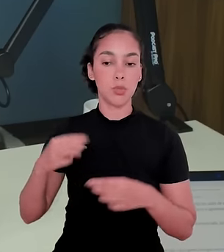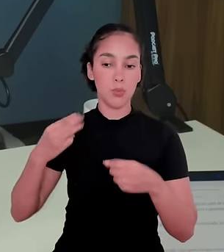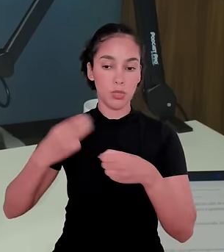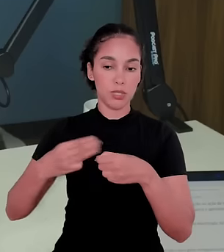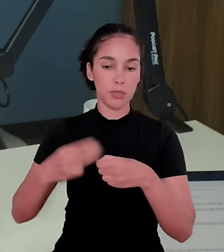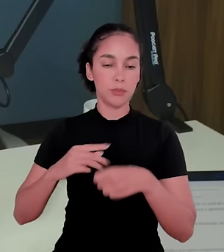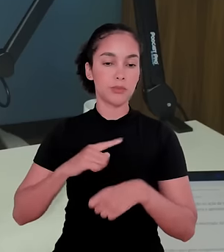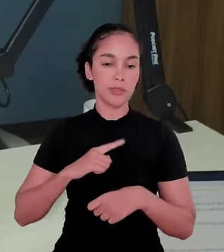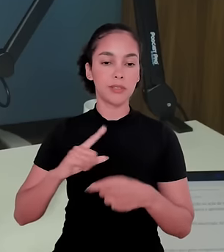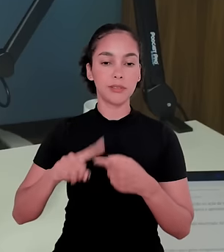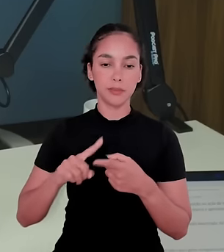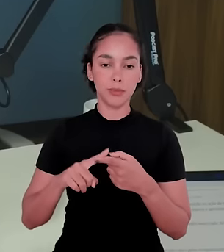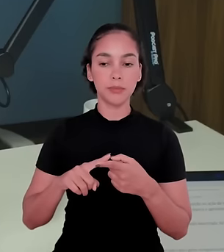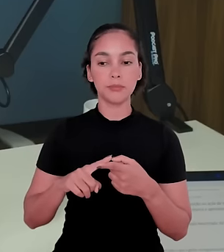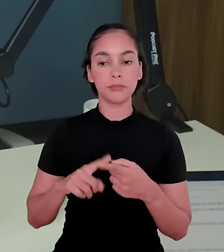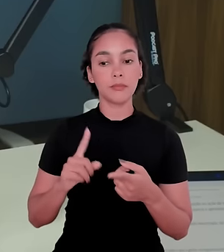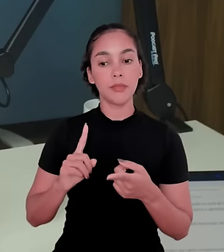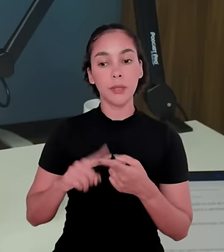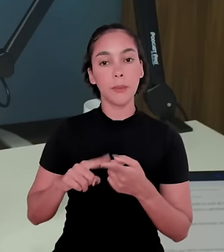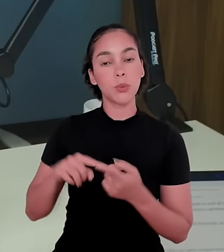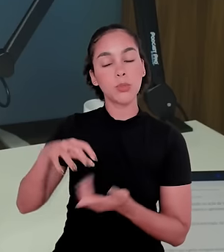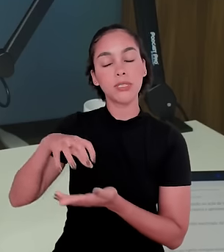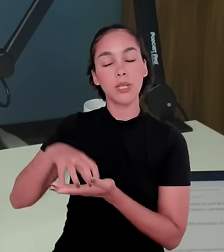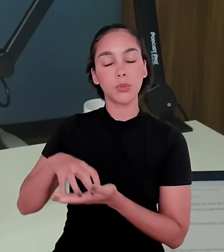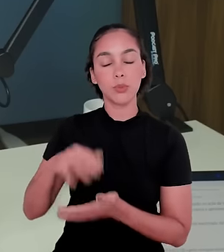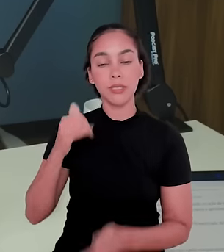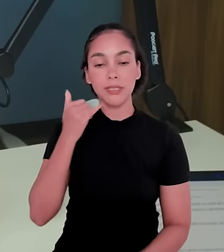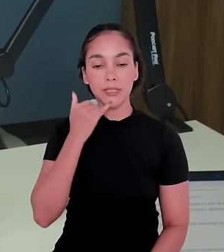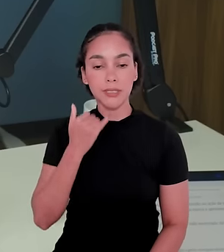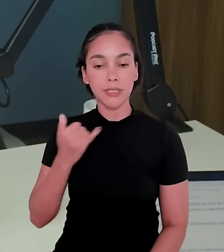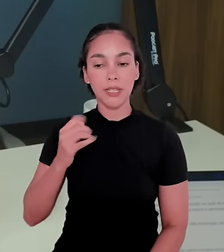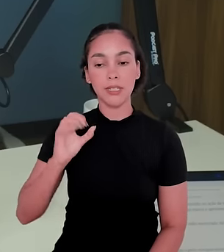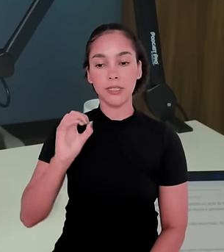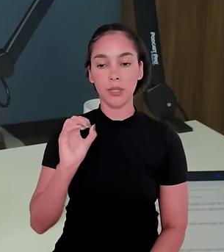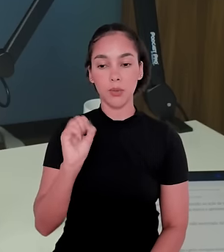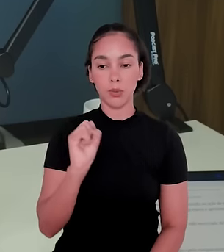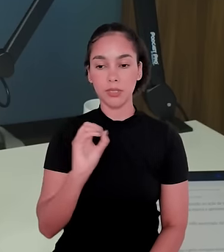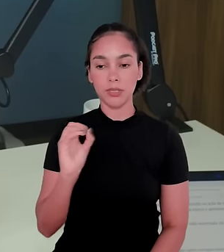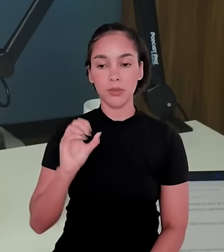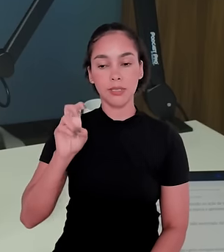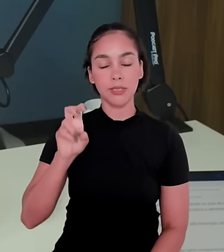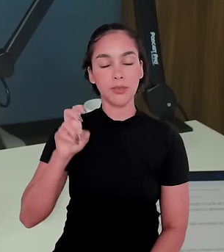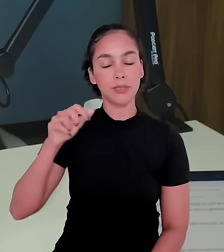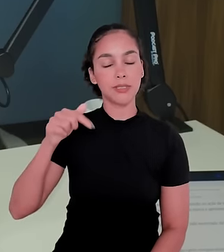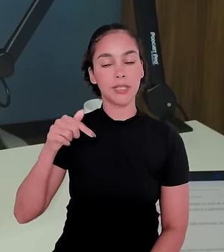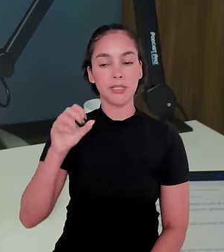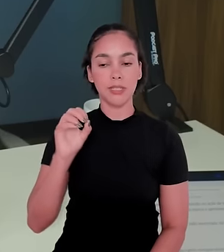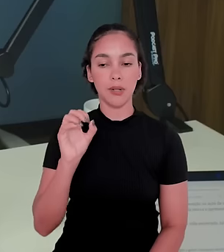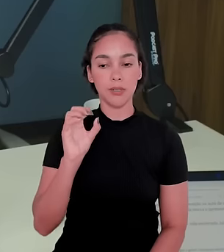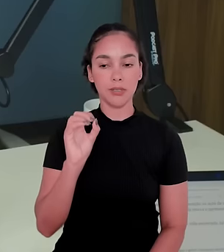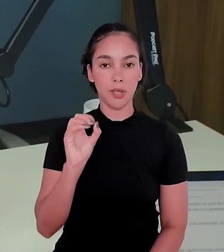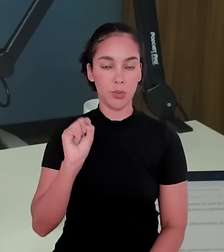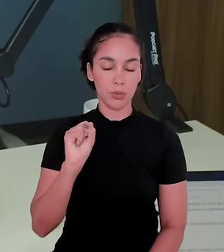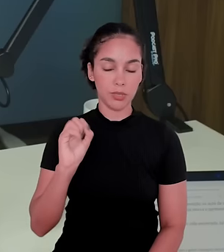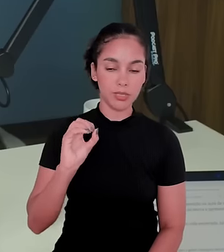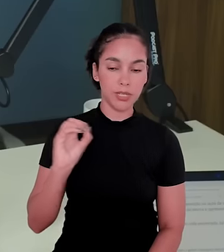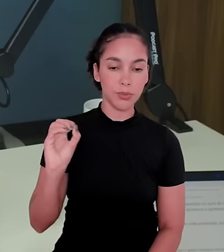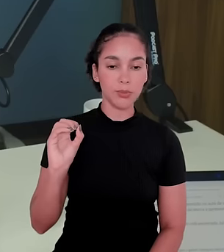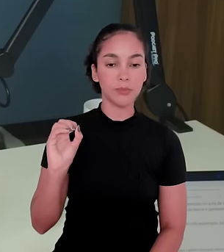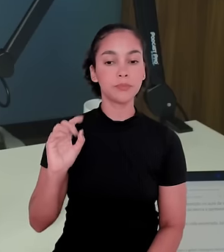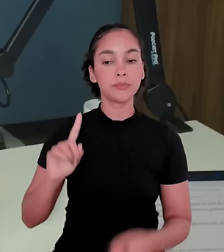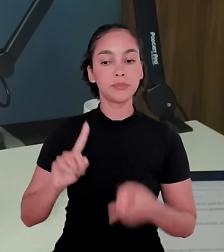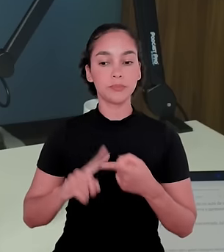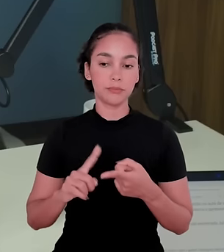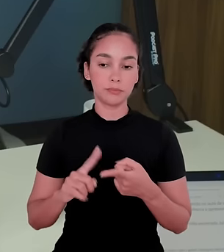que nós temos também e na nossa central de atendimento que é o 0800 570 800 e